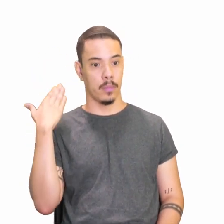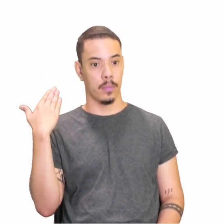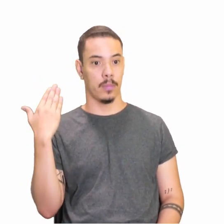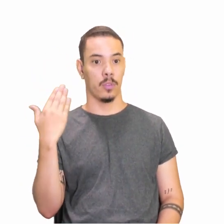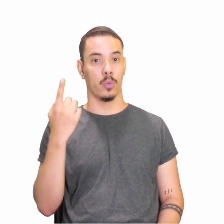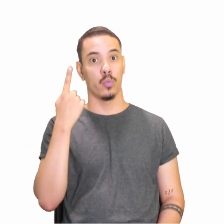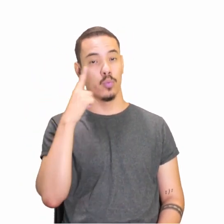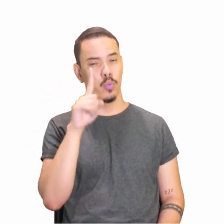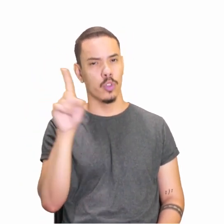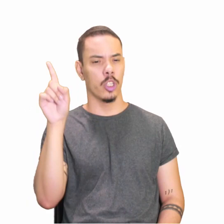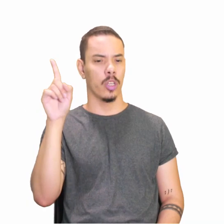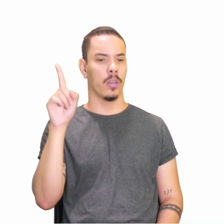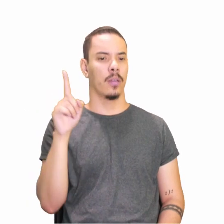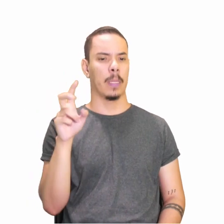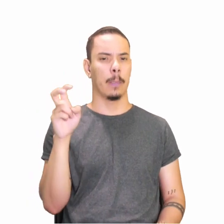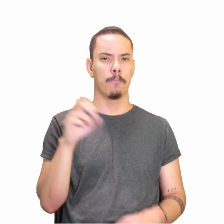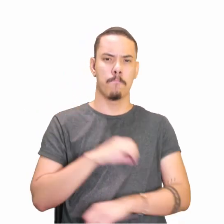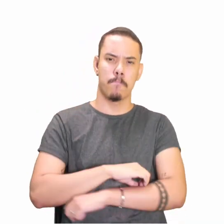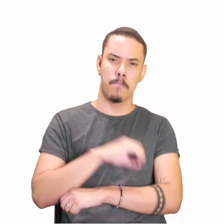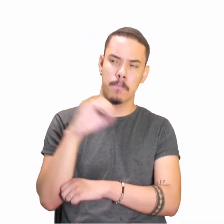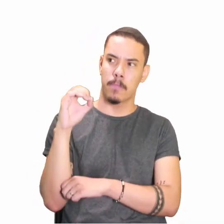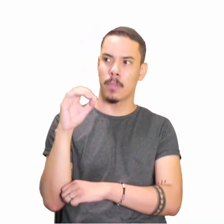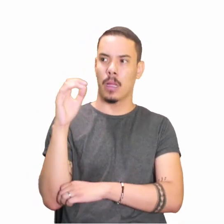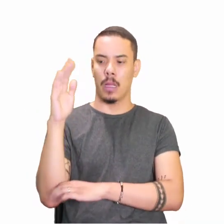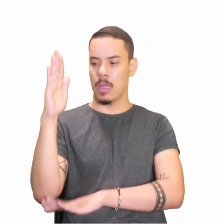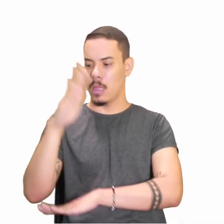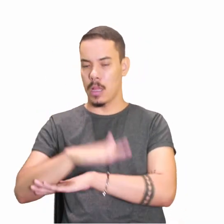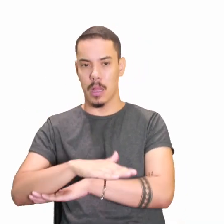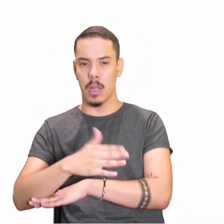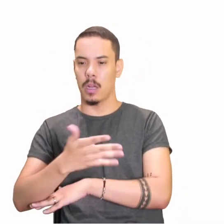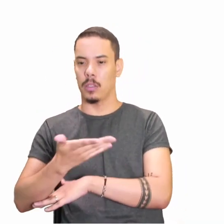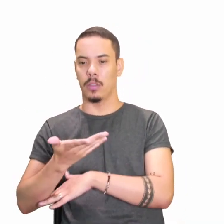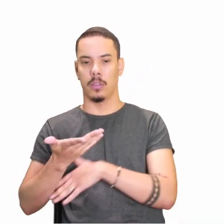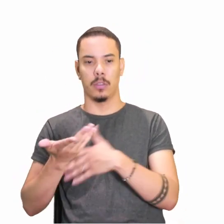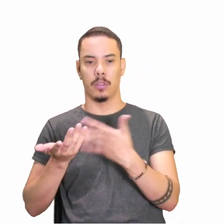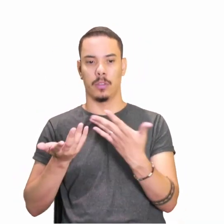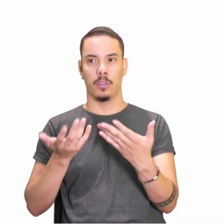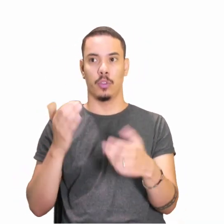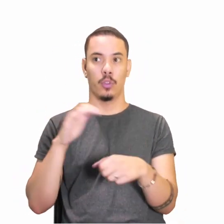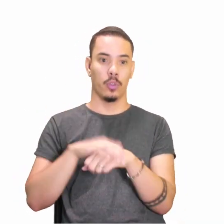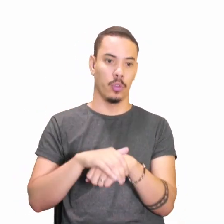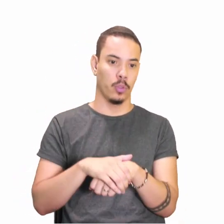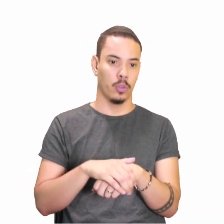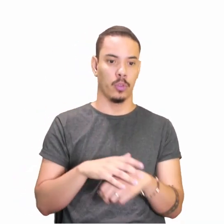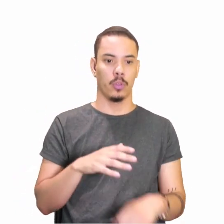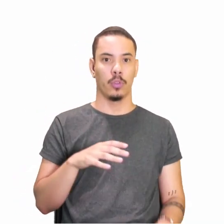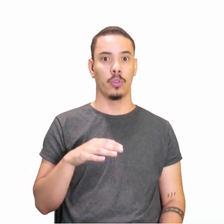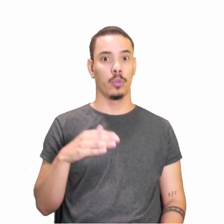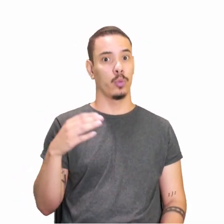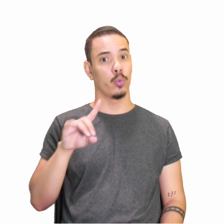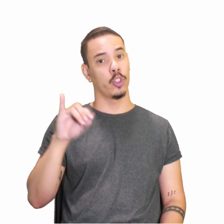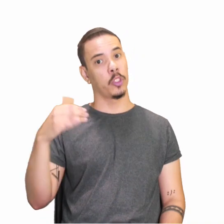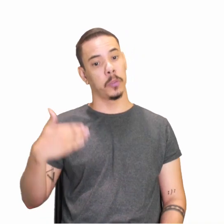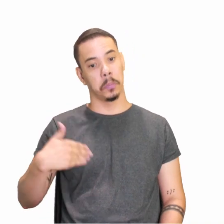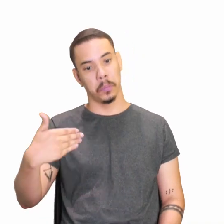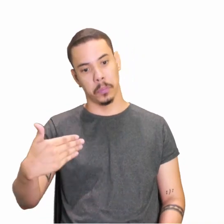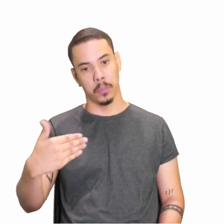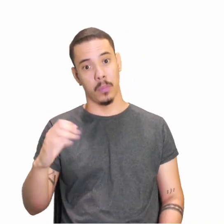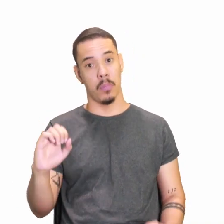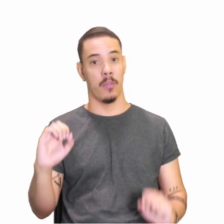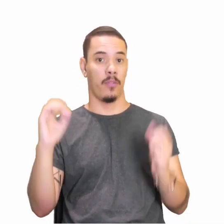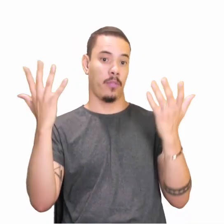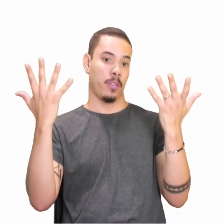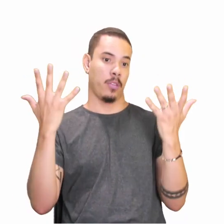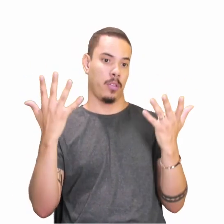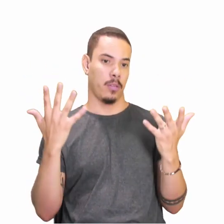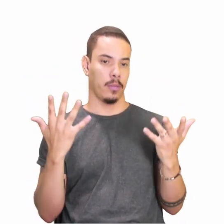um dia, certa manhã, numa tarde, certa noite, um belo dia, numa